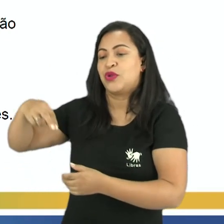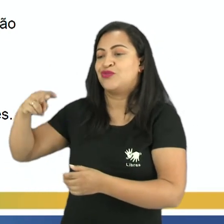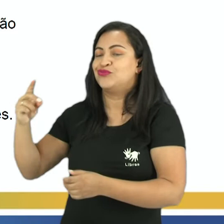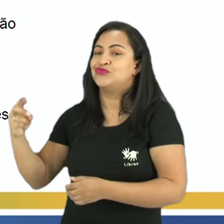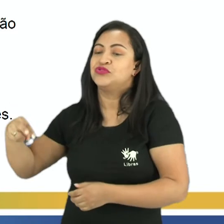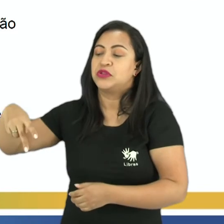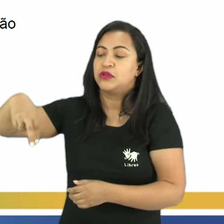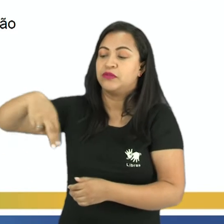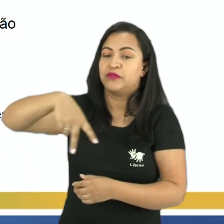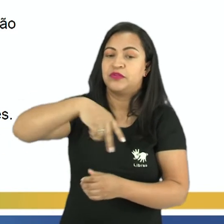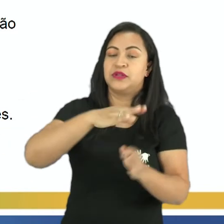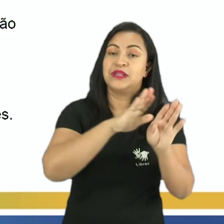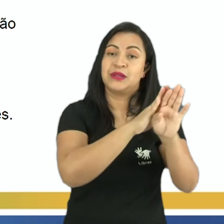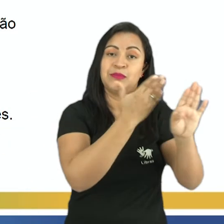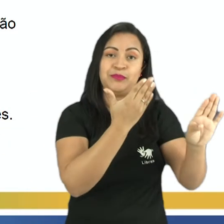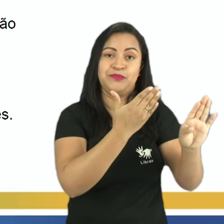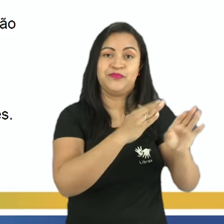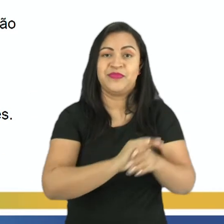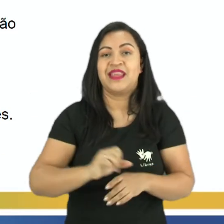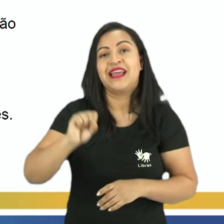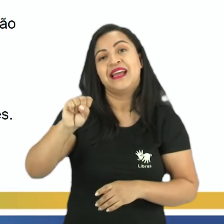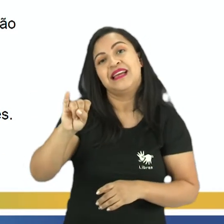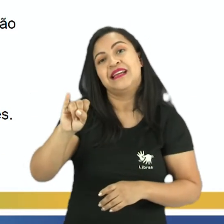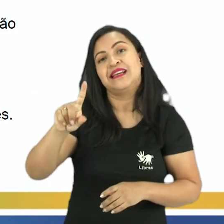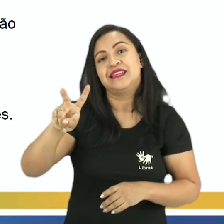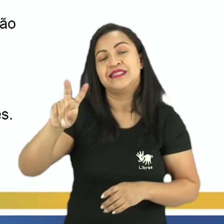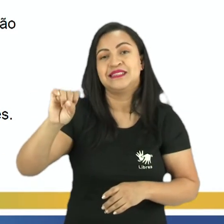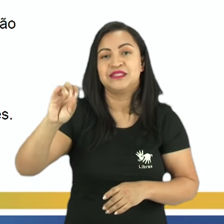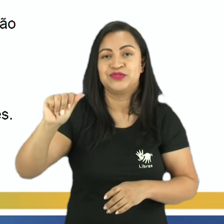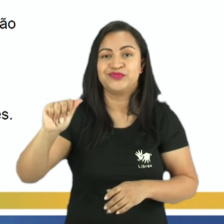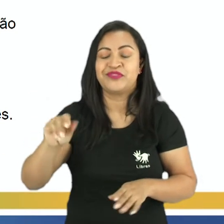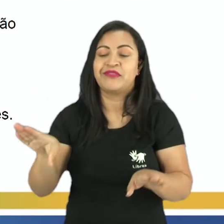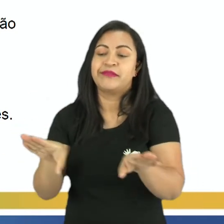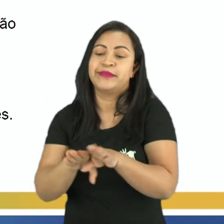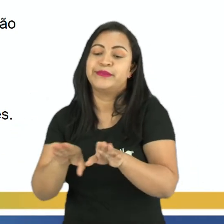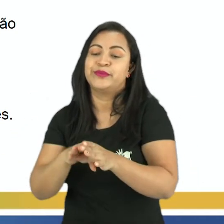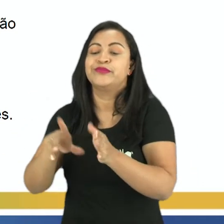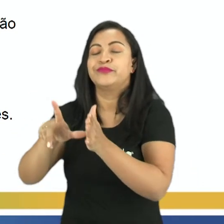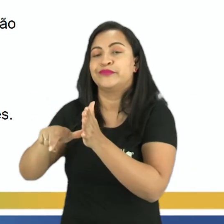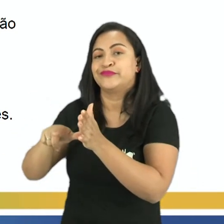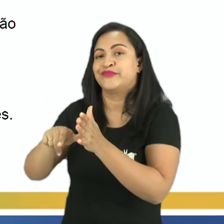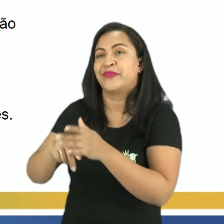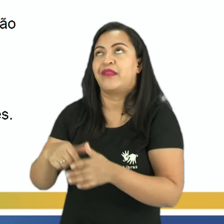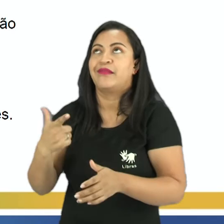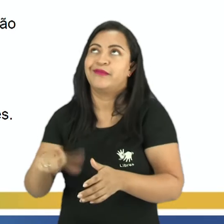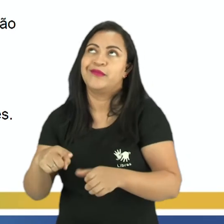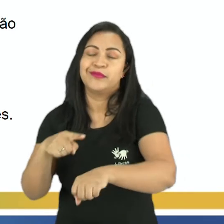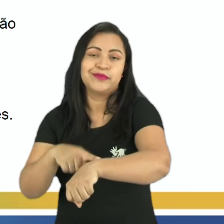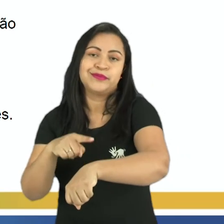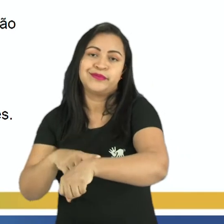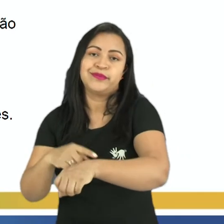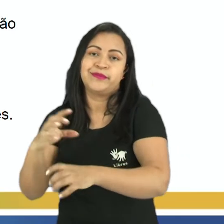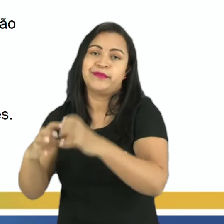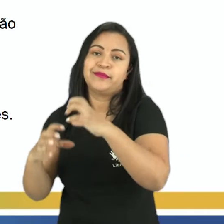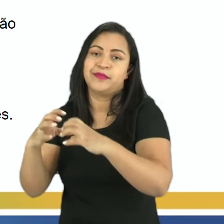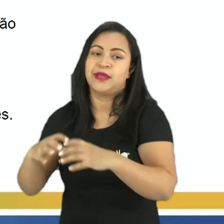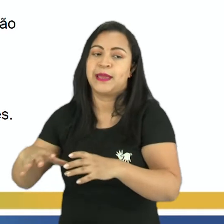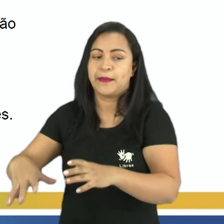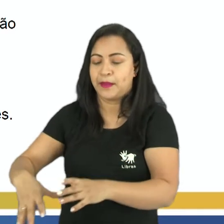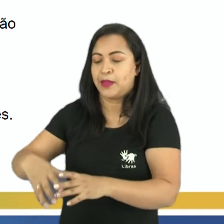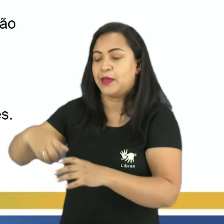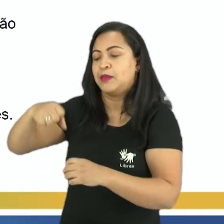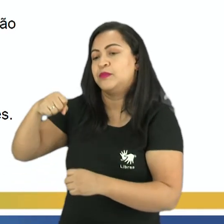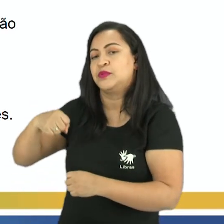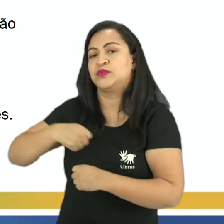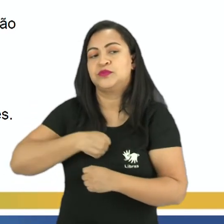à porta da rua. Silvia, tem razão, também estou atrasada, não tenho tempo para debates. Pega a sua pasta